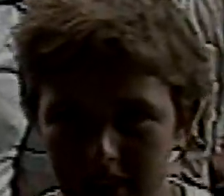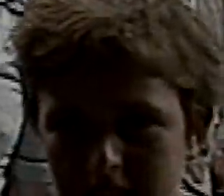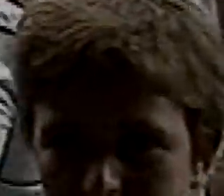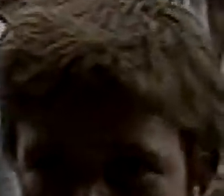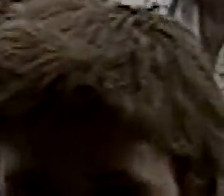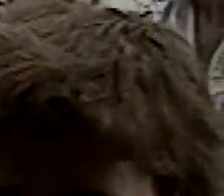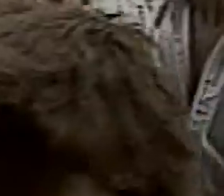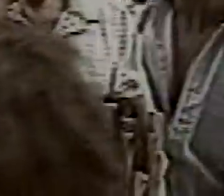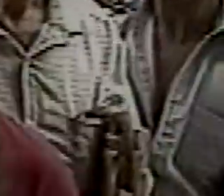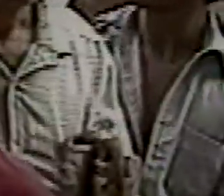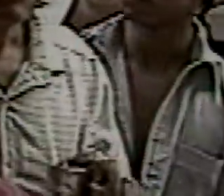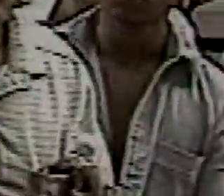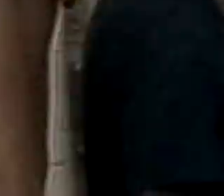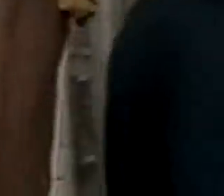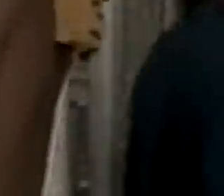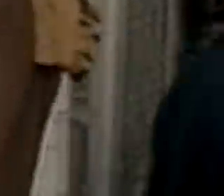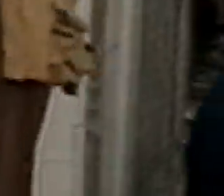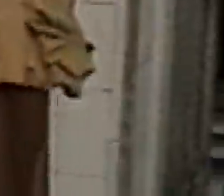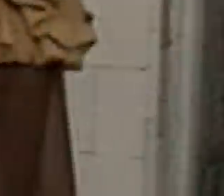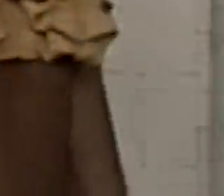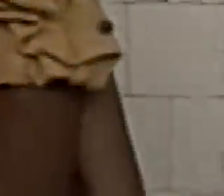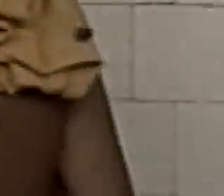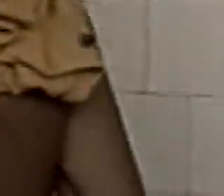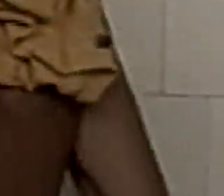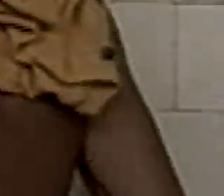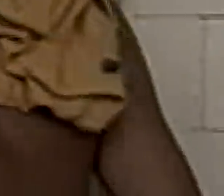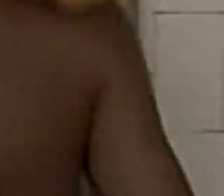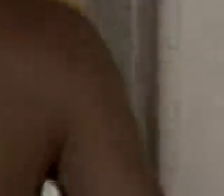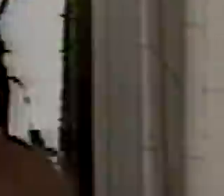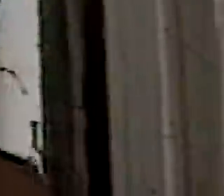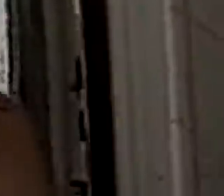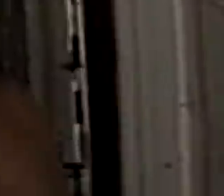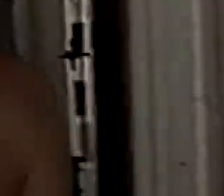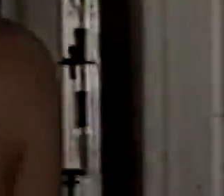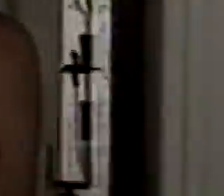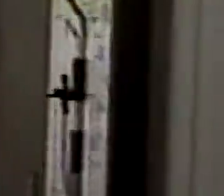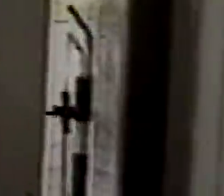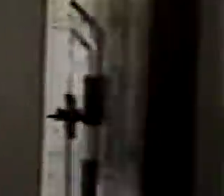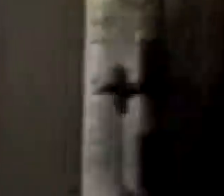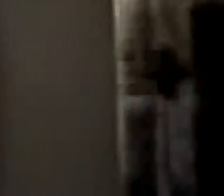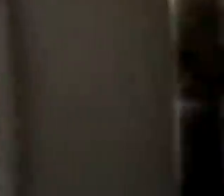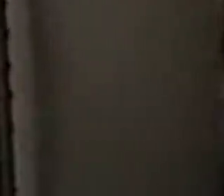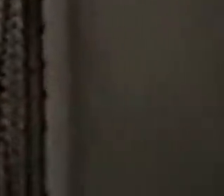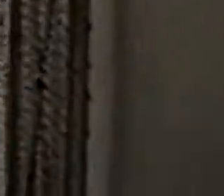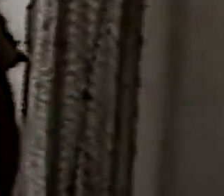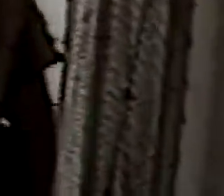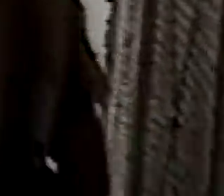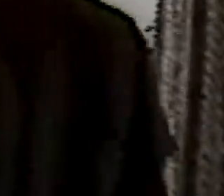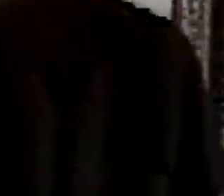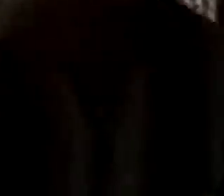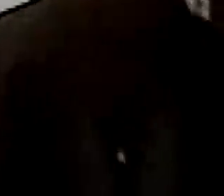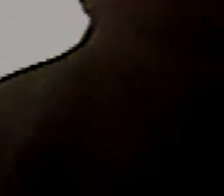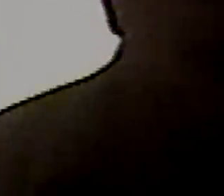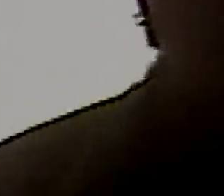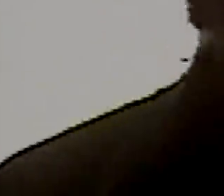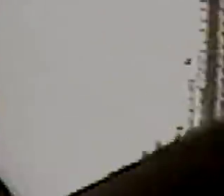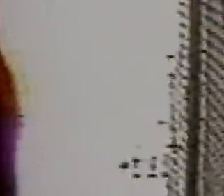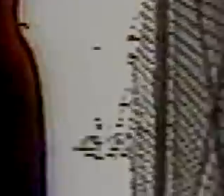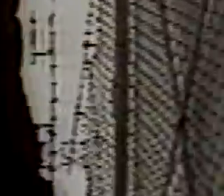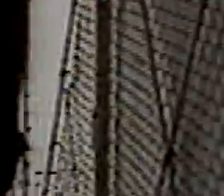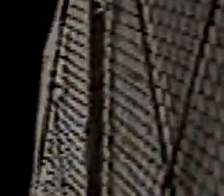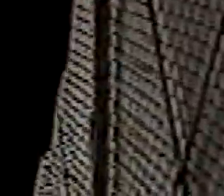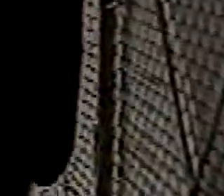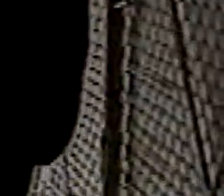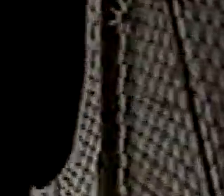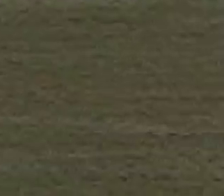Oliveira, deu um pique filosófico ao nosso futebol. O sol caiu